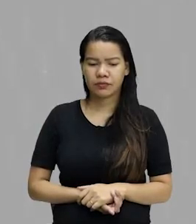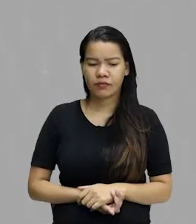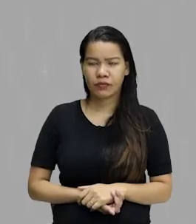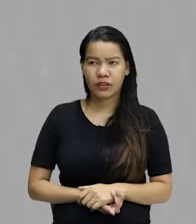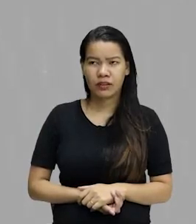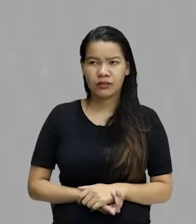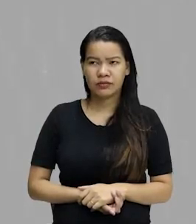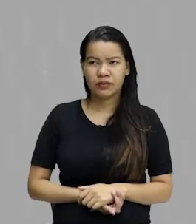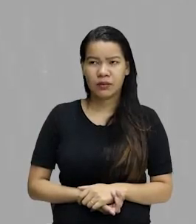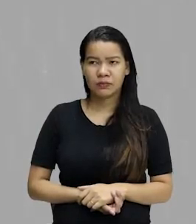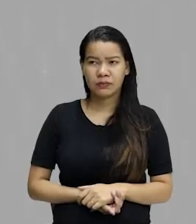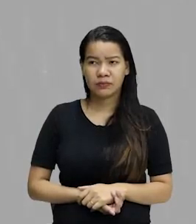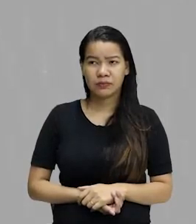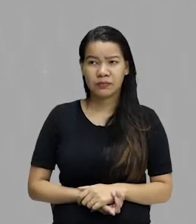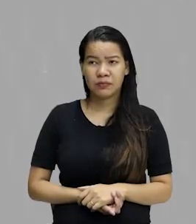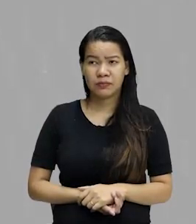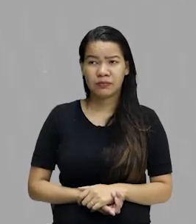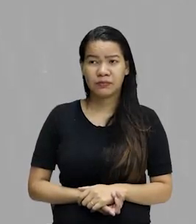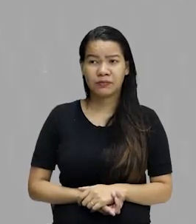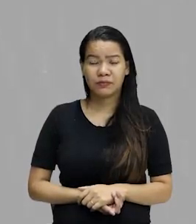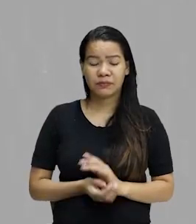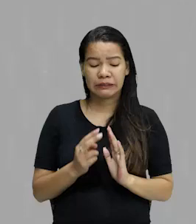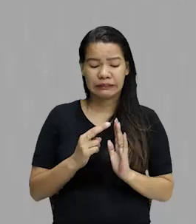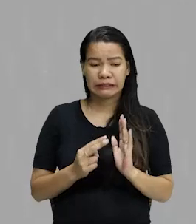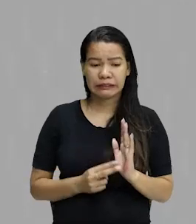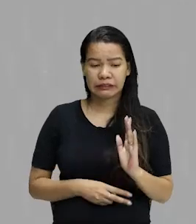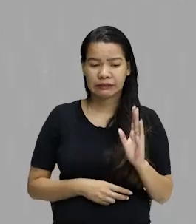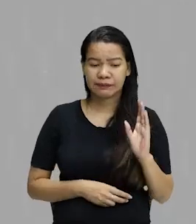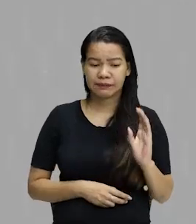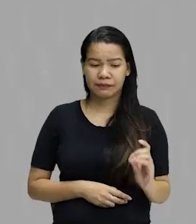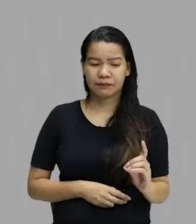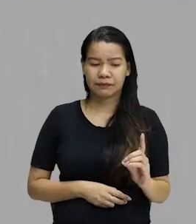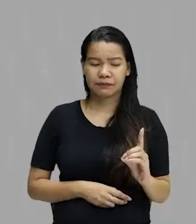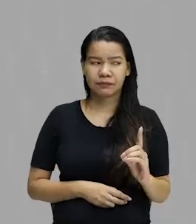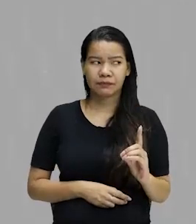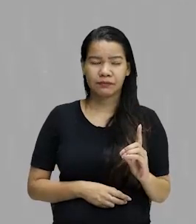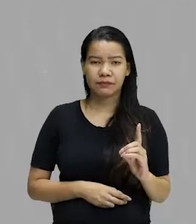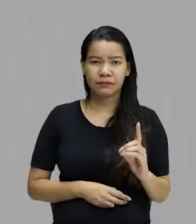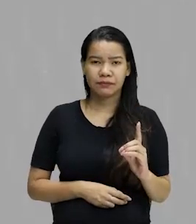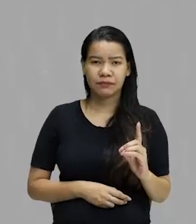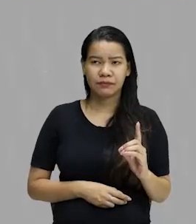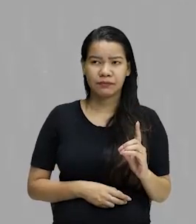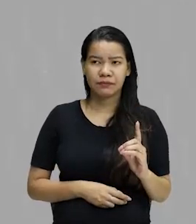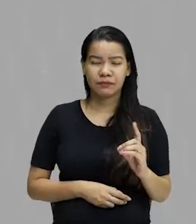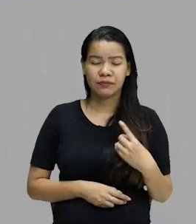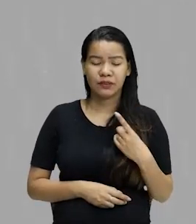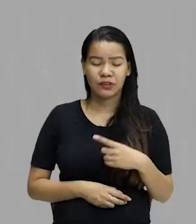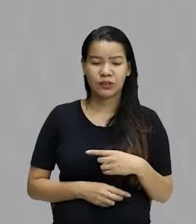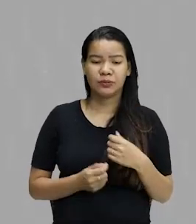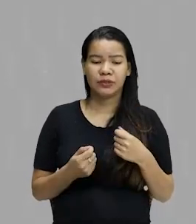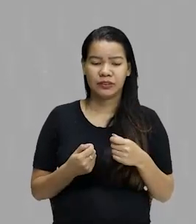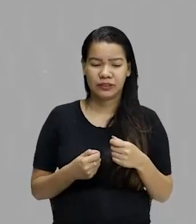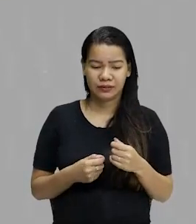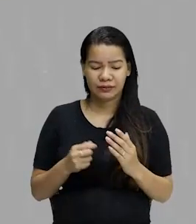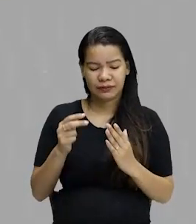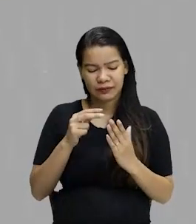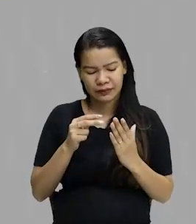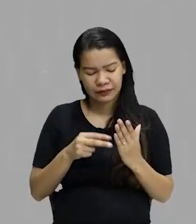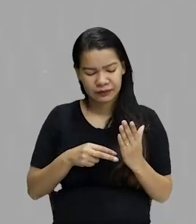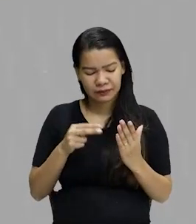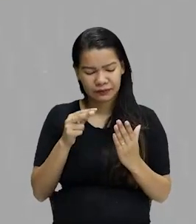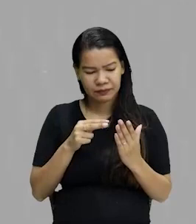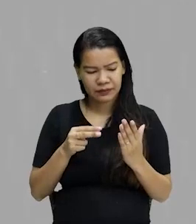as instruções para os primeiros socorros, certo? A gente precisa ter esse